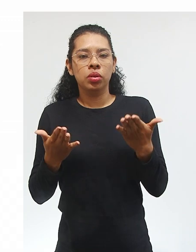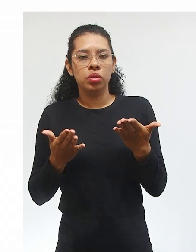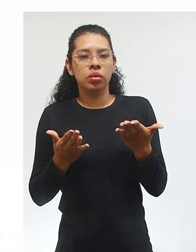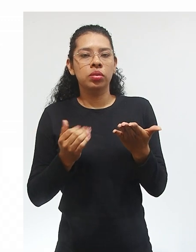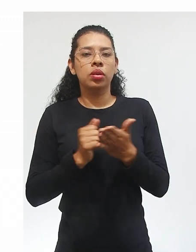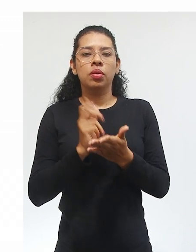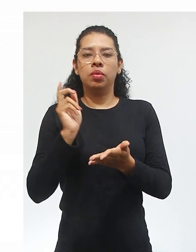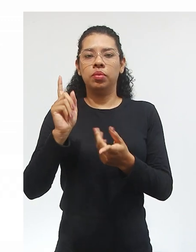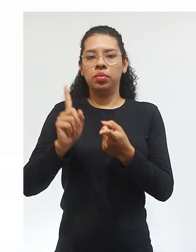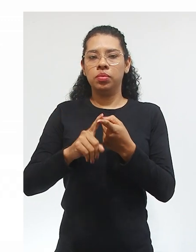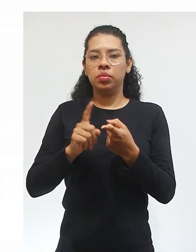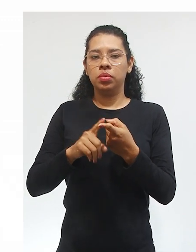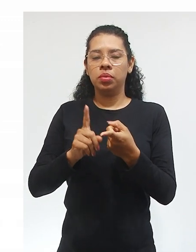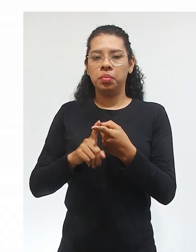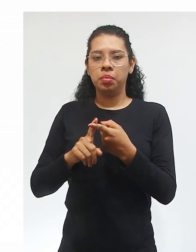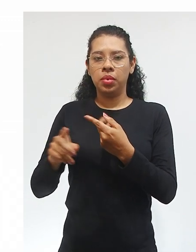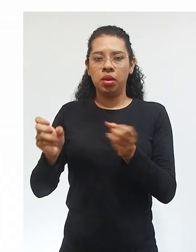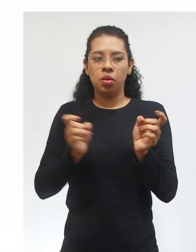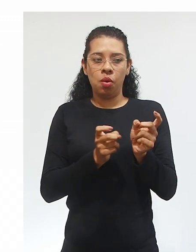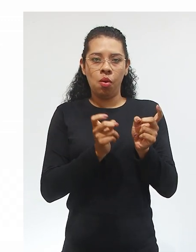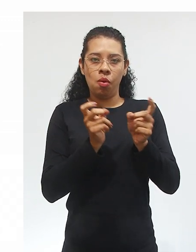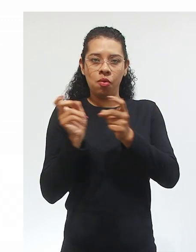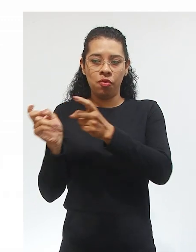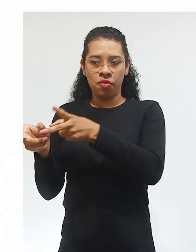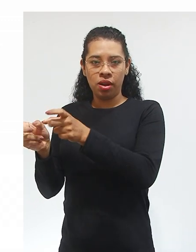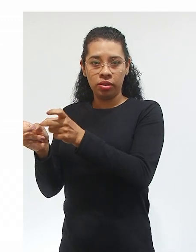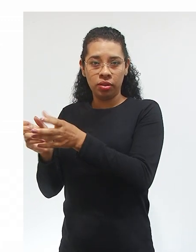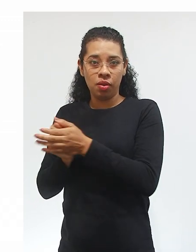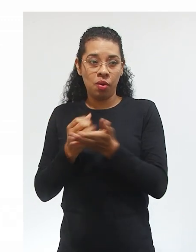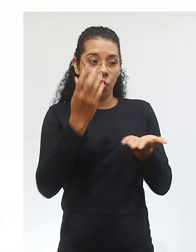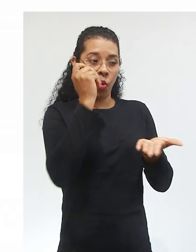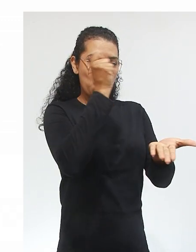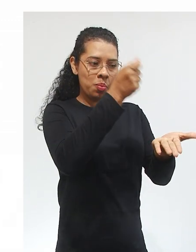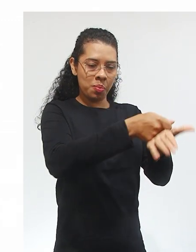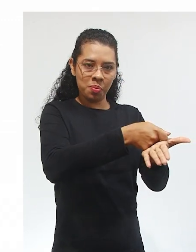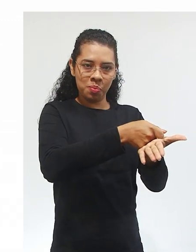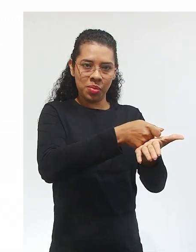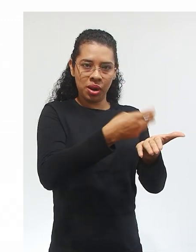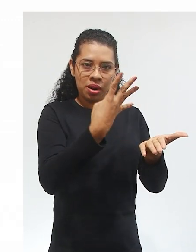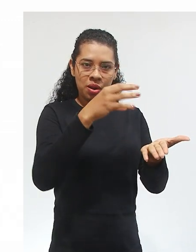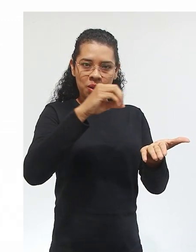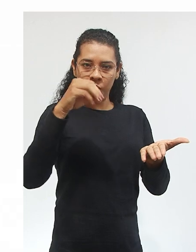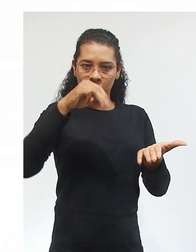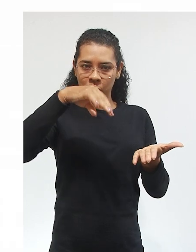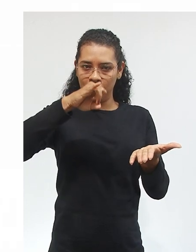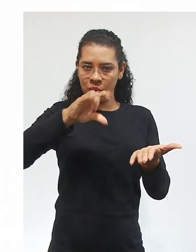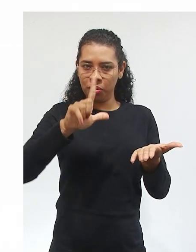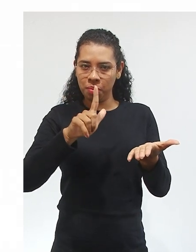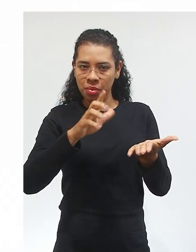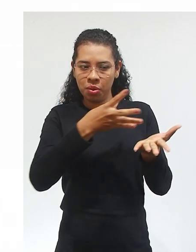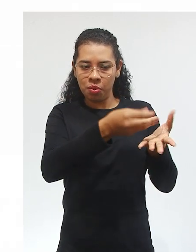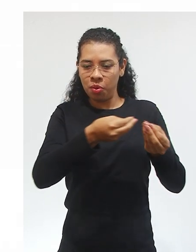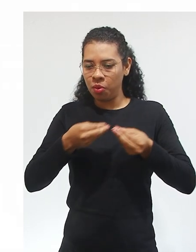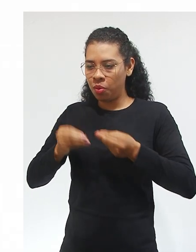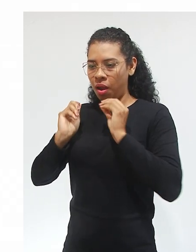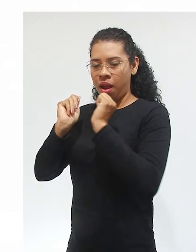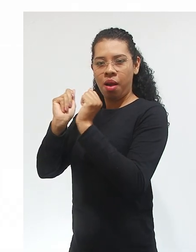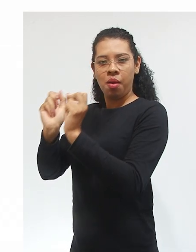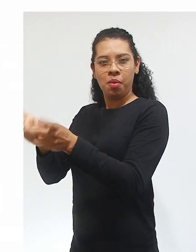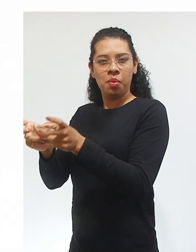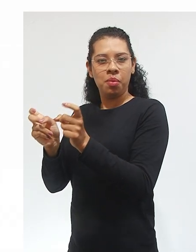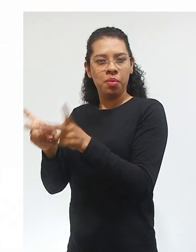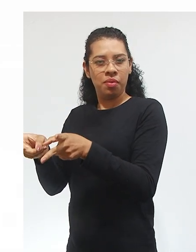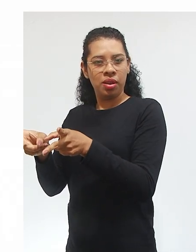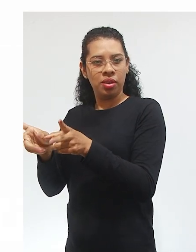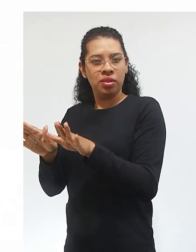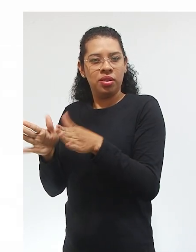aqui receita de vendas e lancei aqui o valor que entrou no meu caixa, 60 mil. Só que eu devo lançar também a baixa